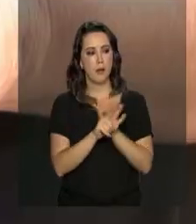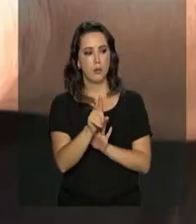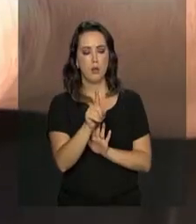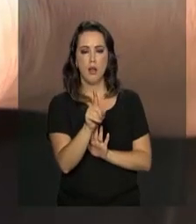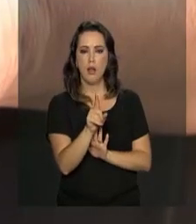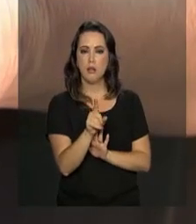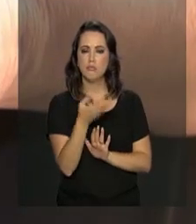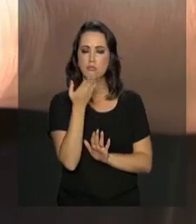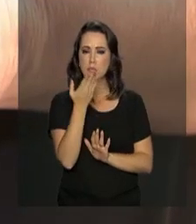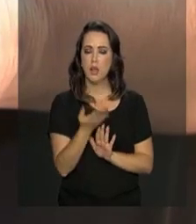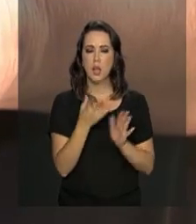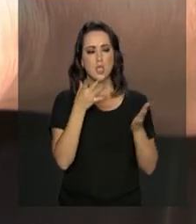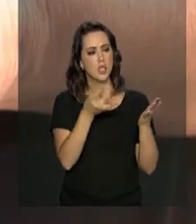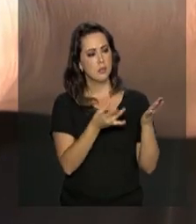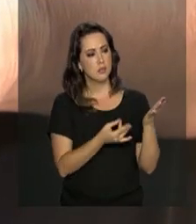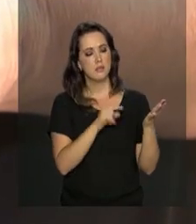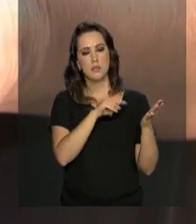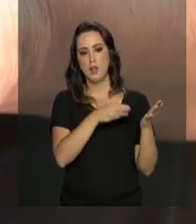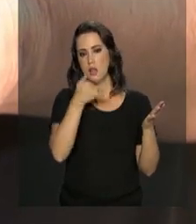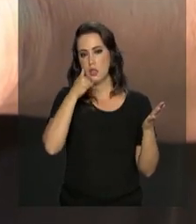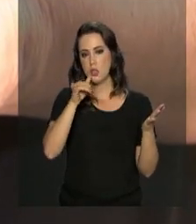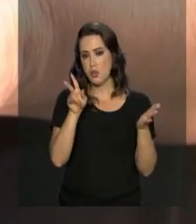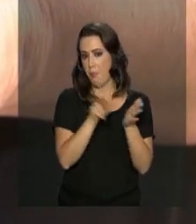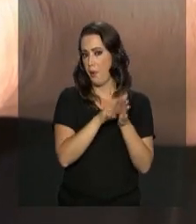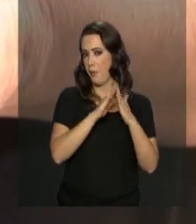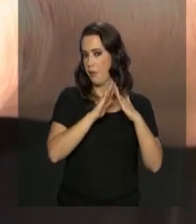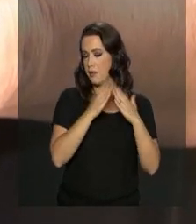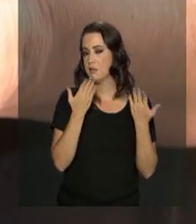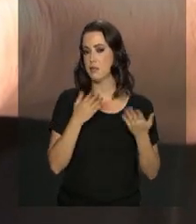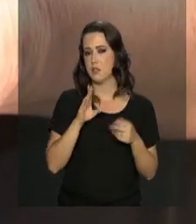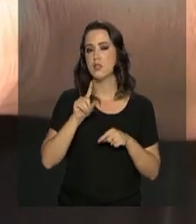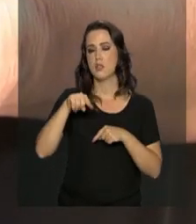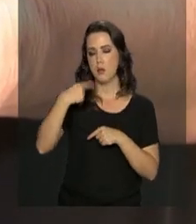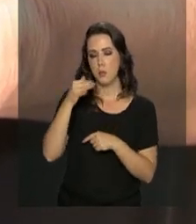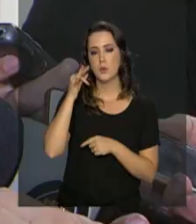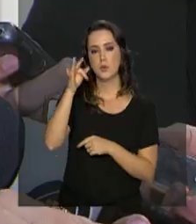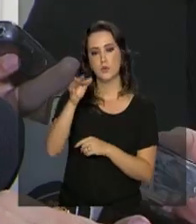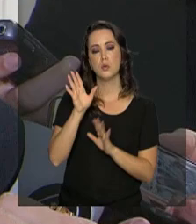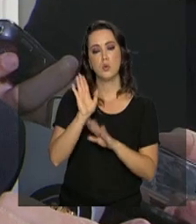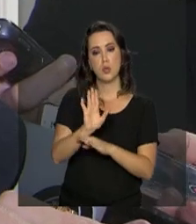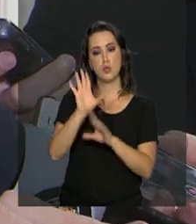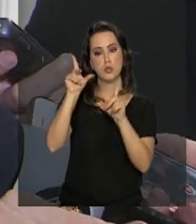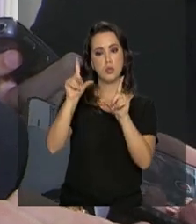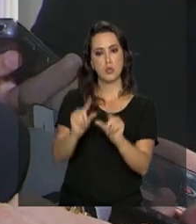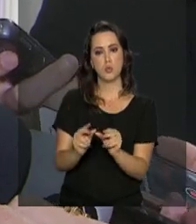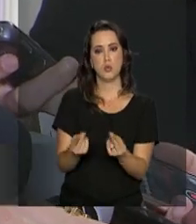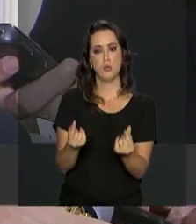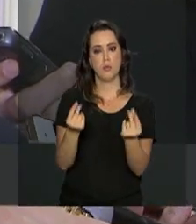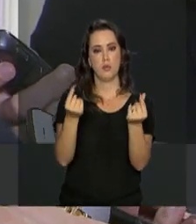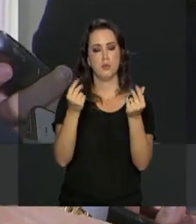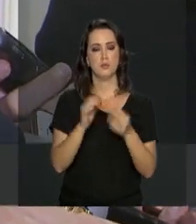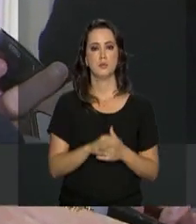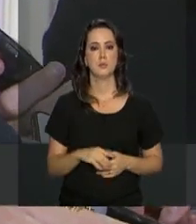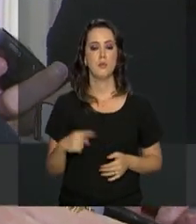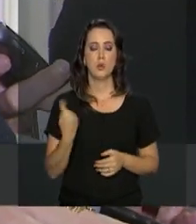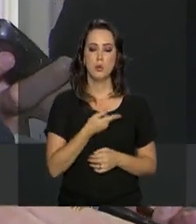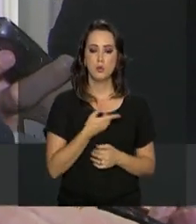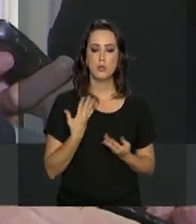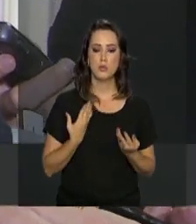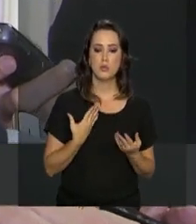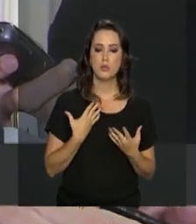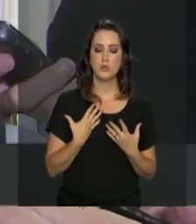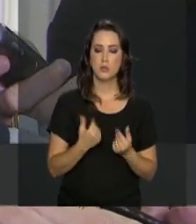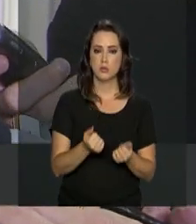as suas contas de luz e no futuro contribuir para a queda nos preços é o início de um processo em que nós estamos colocando